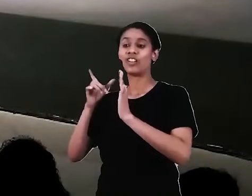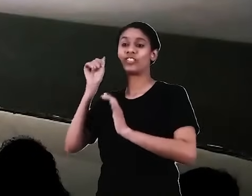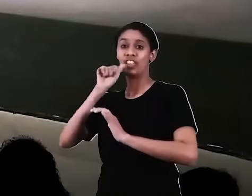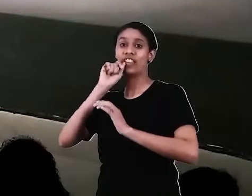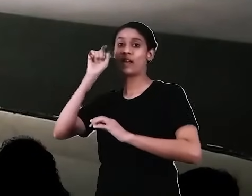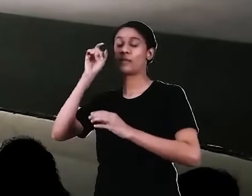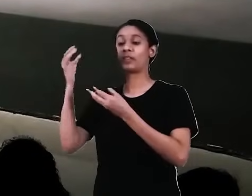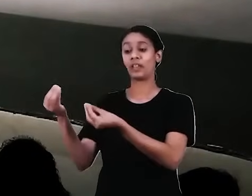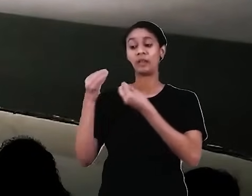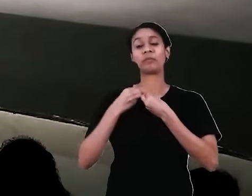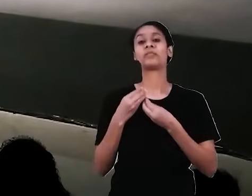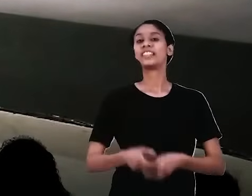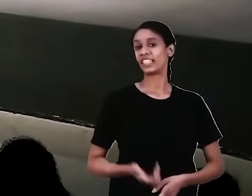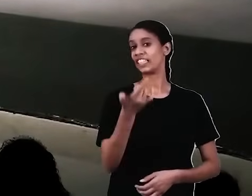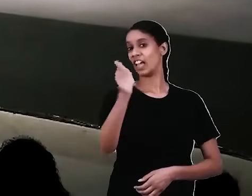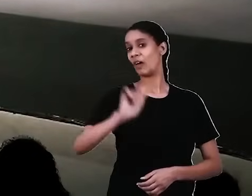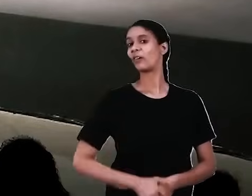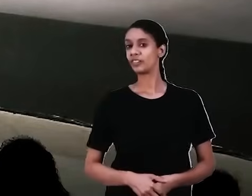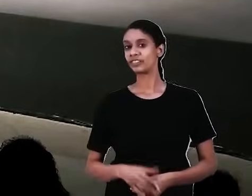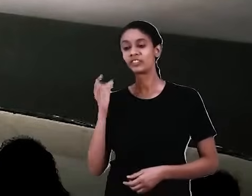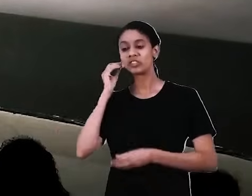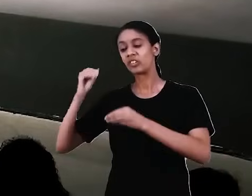Vou até baixar ele aqui. A gente botou um negócio aqui, mas não deu certo não.